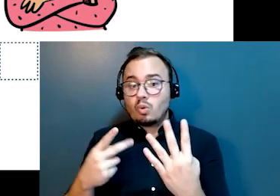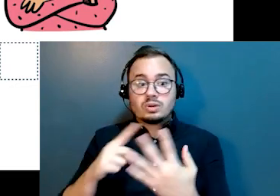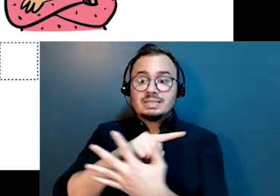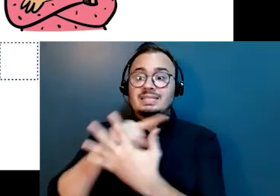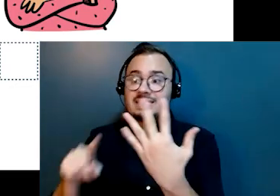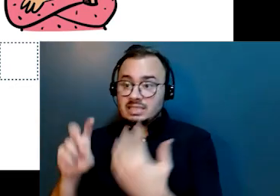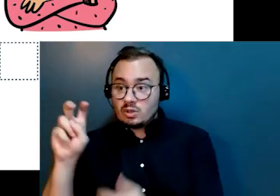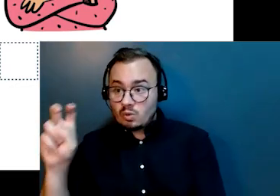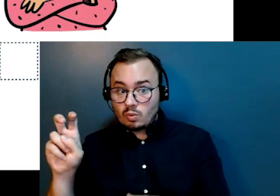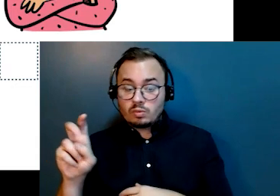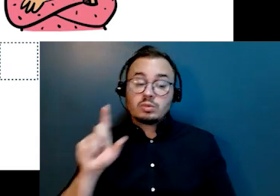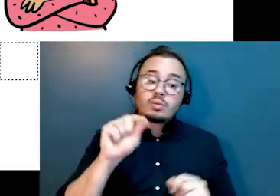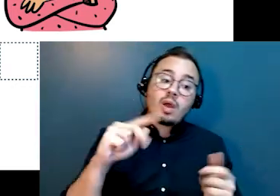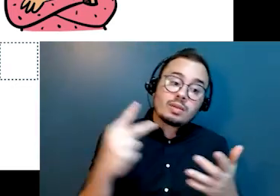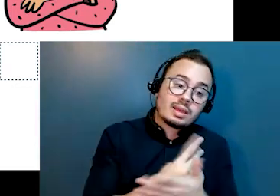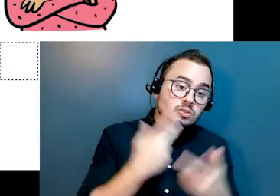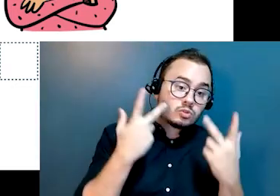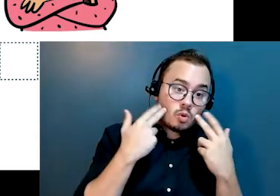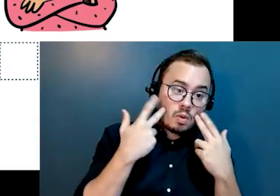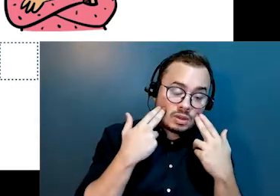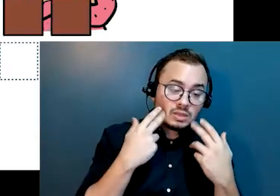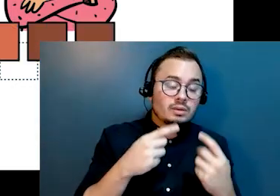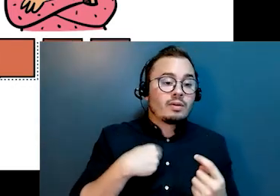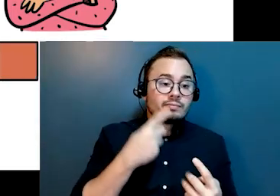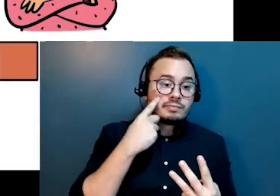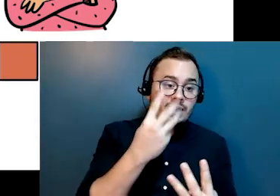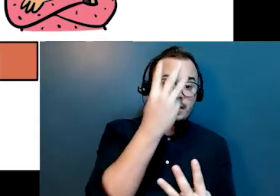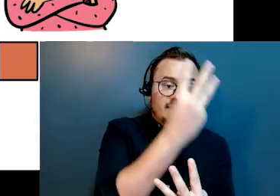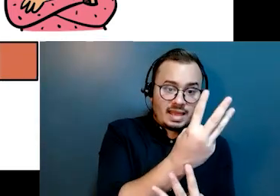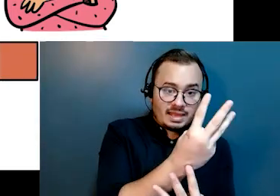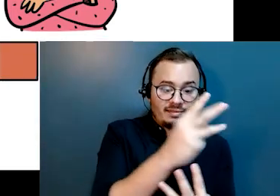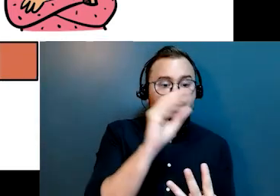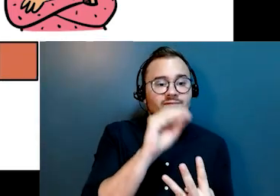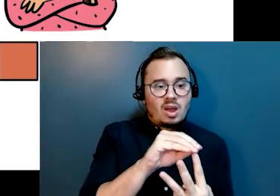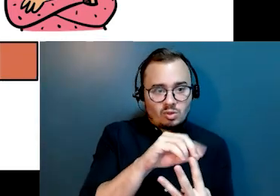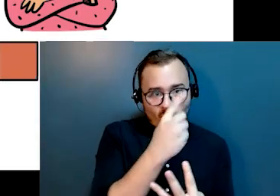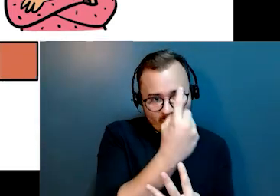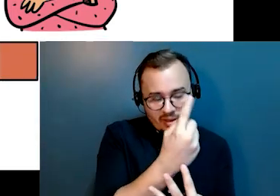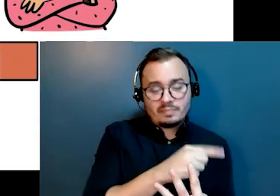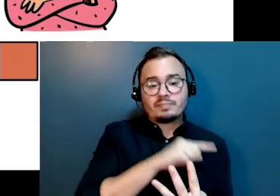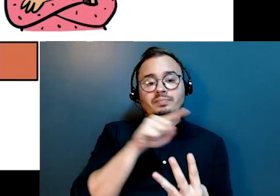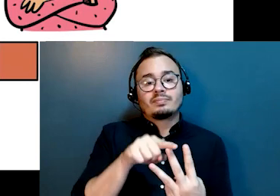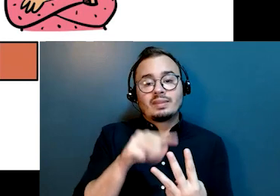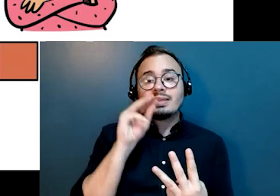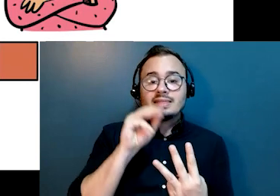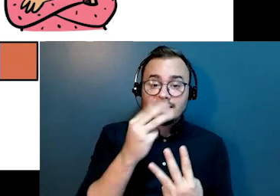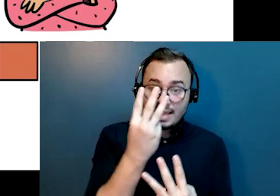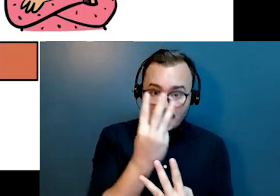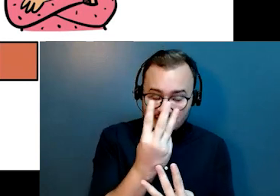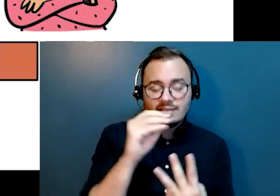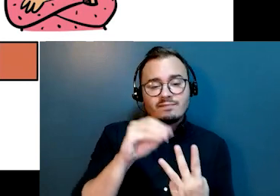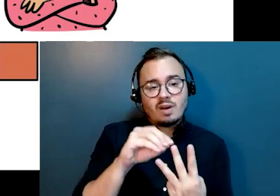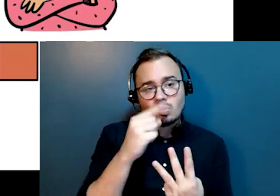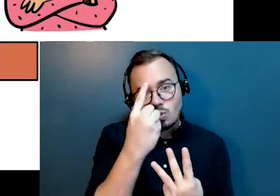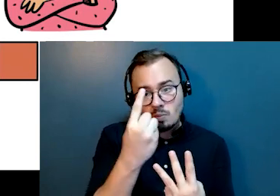vai puxar as atividades Android, a Ingrid as atividades iOS, a Bárbara vai puxar as 3 que ela podia, mas sobraram 2 atividades de